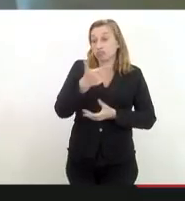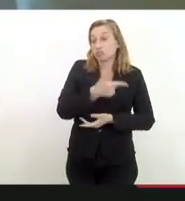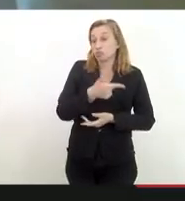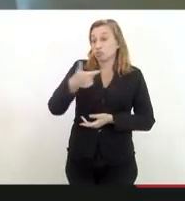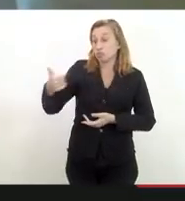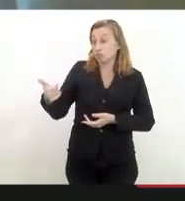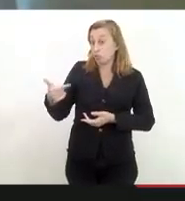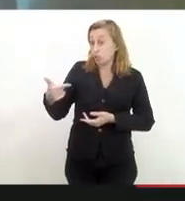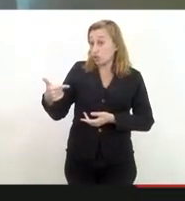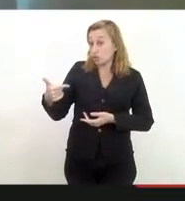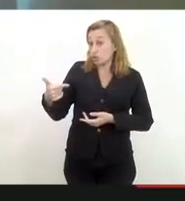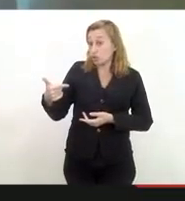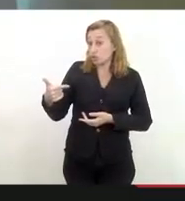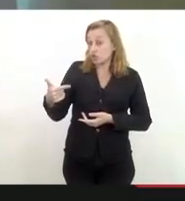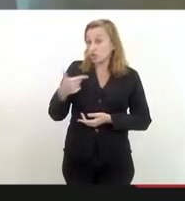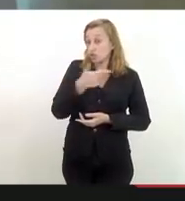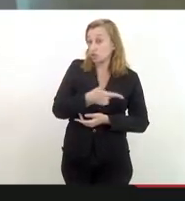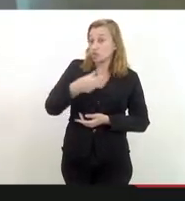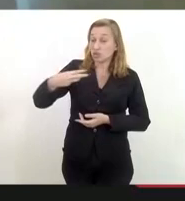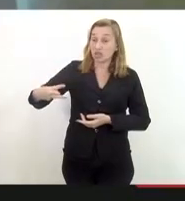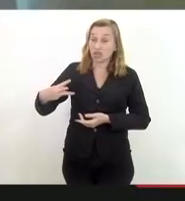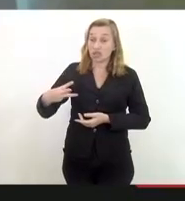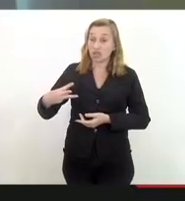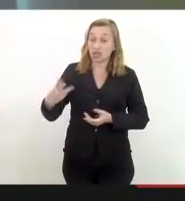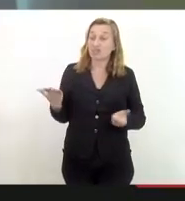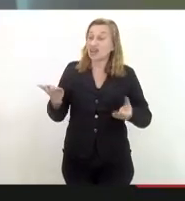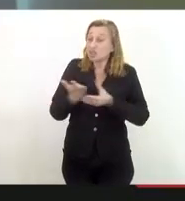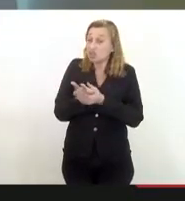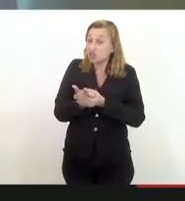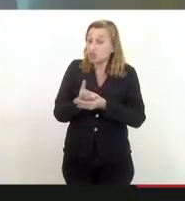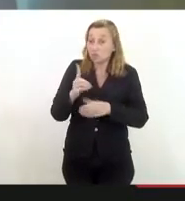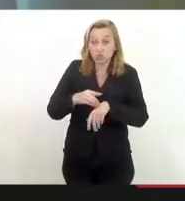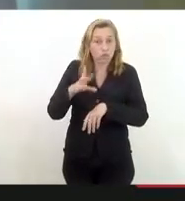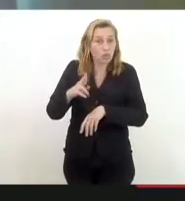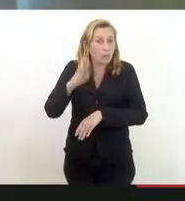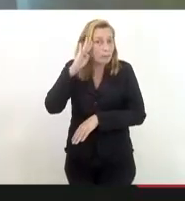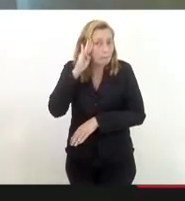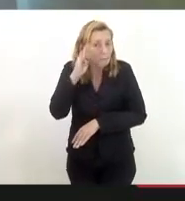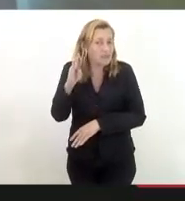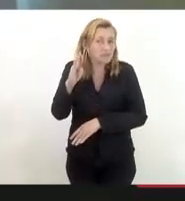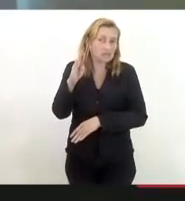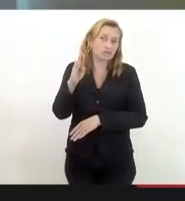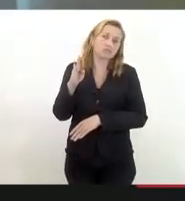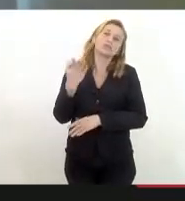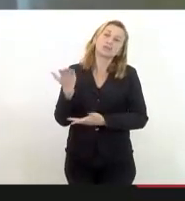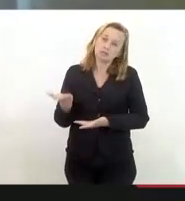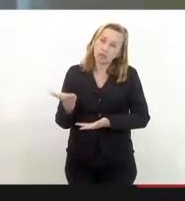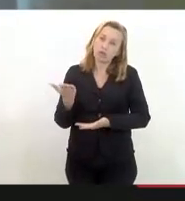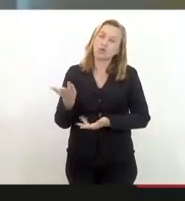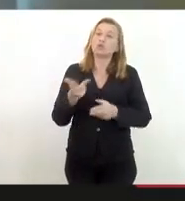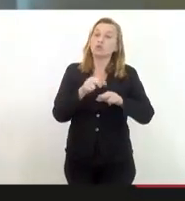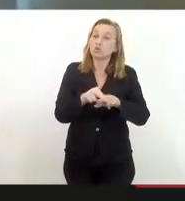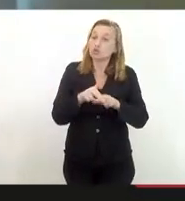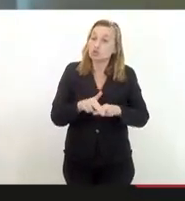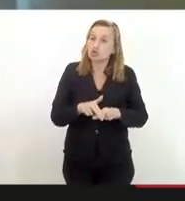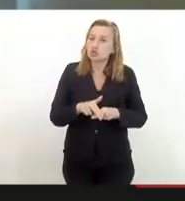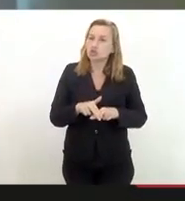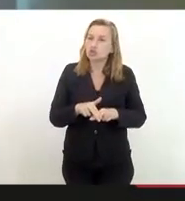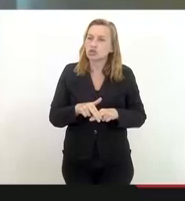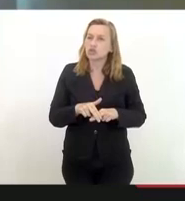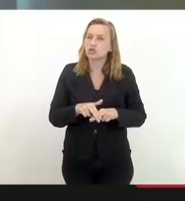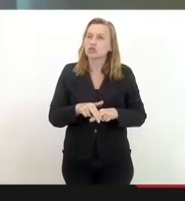E 2013 foi proposta essa ação, doutor, essa ação é específica em razão